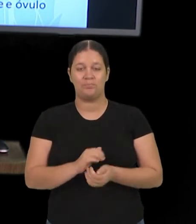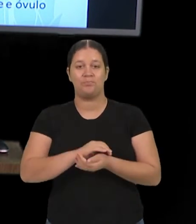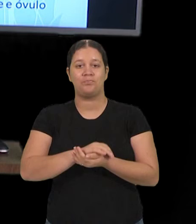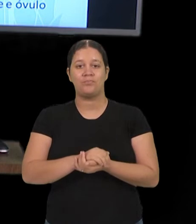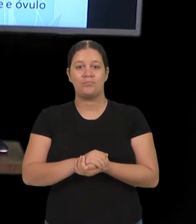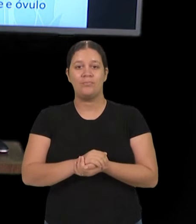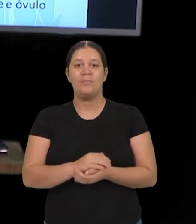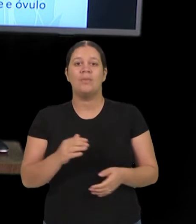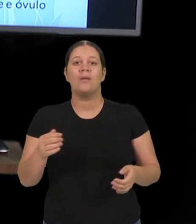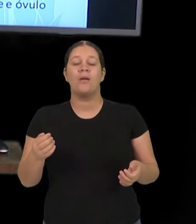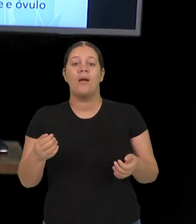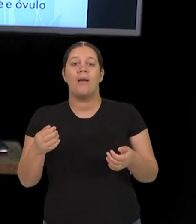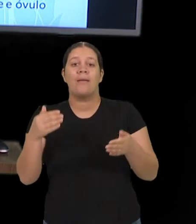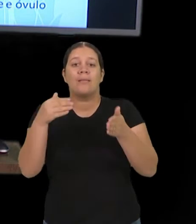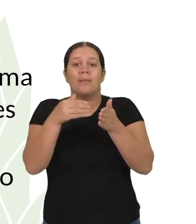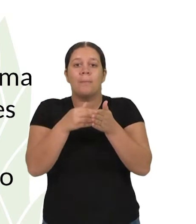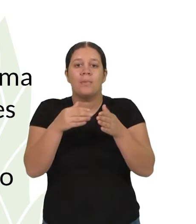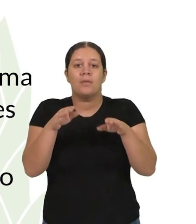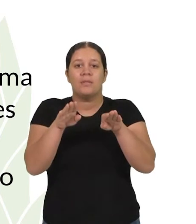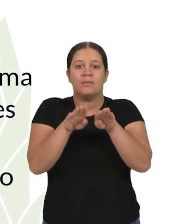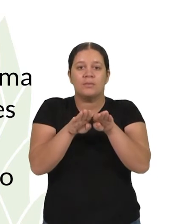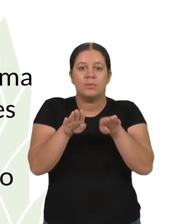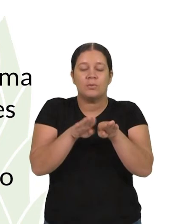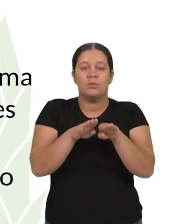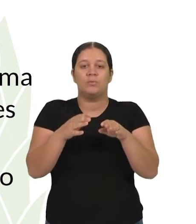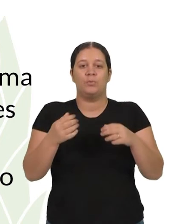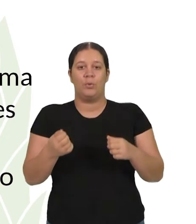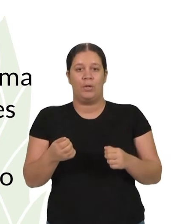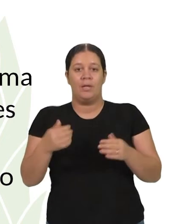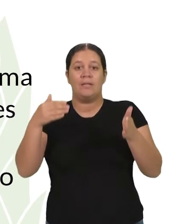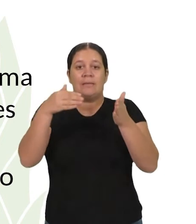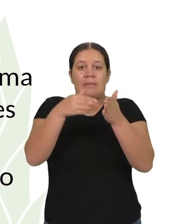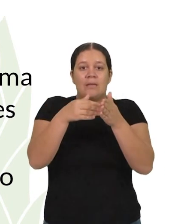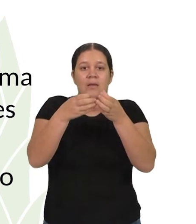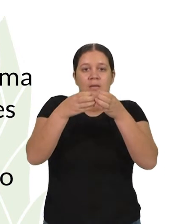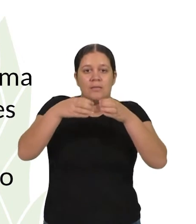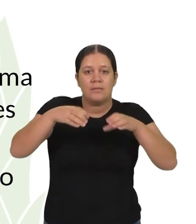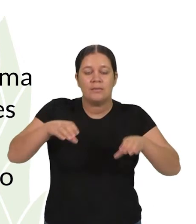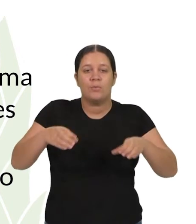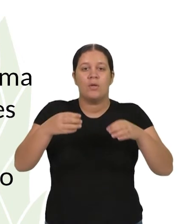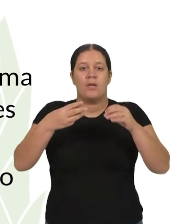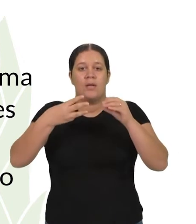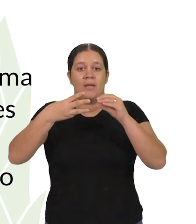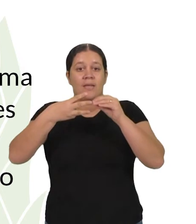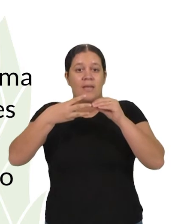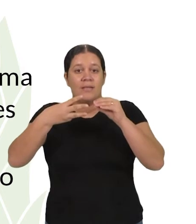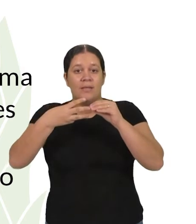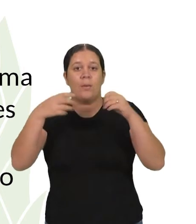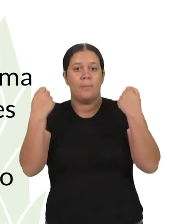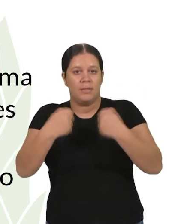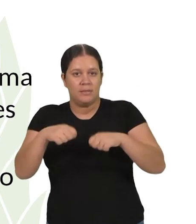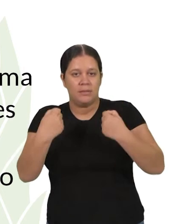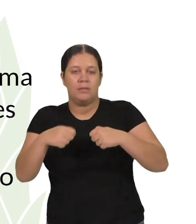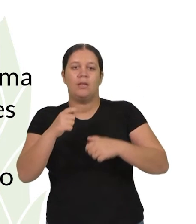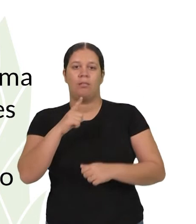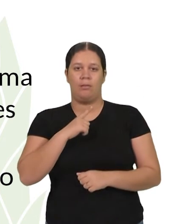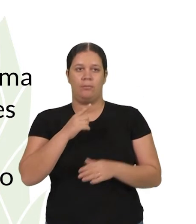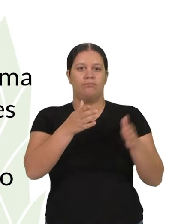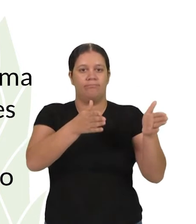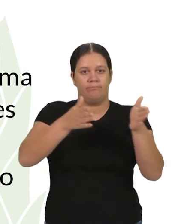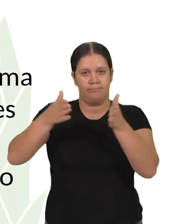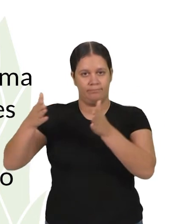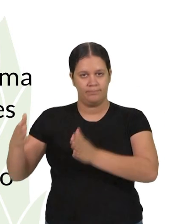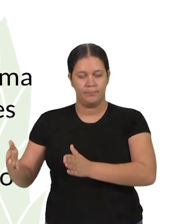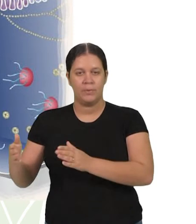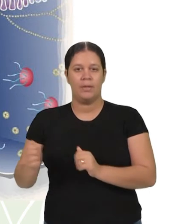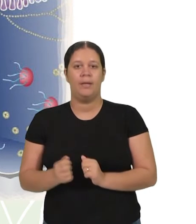tá? Até mesmo a retenção, a manutenção de enzimas e outros nutrientes que a célula possa vir a precisar, tá